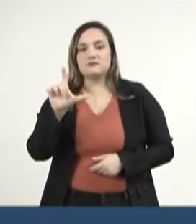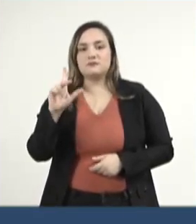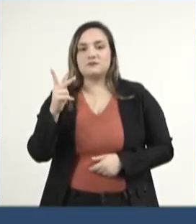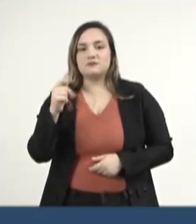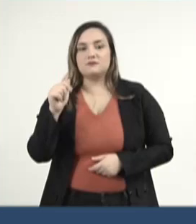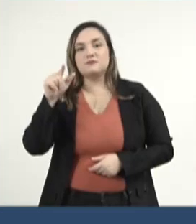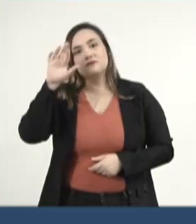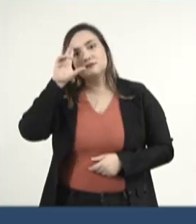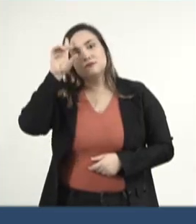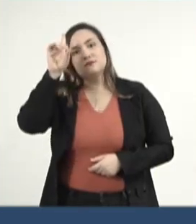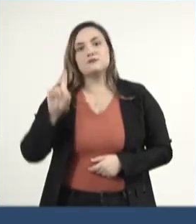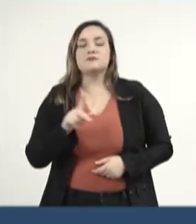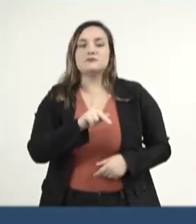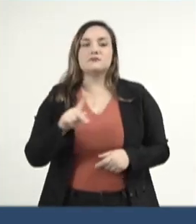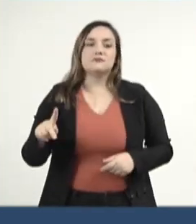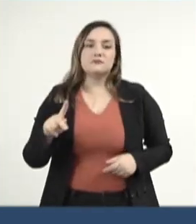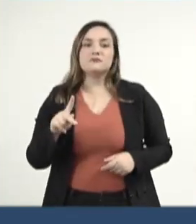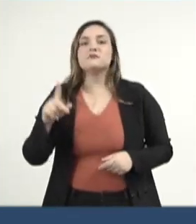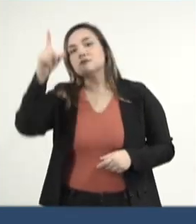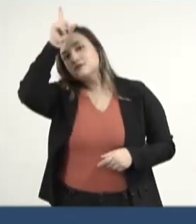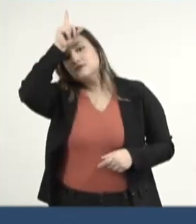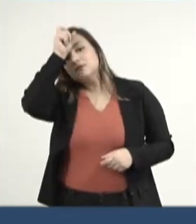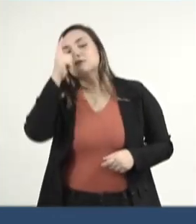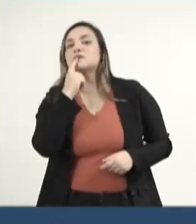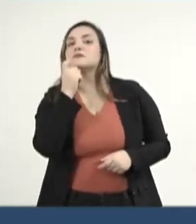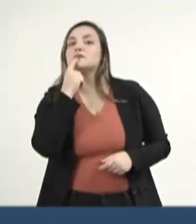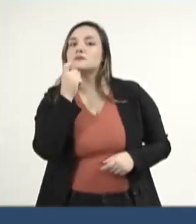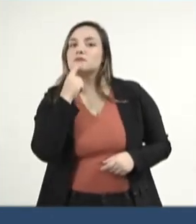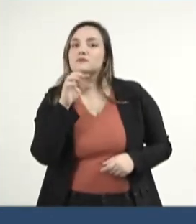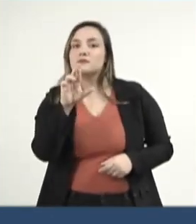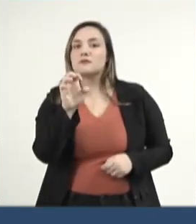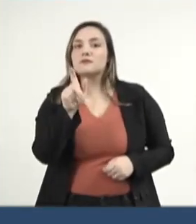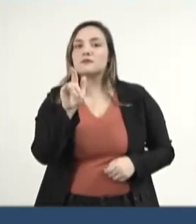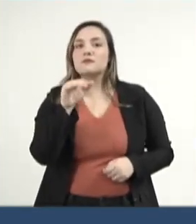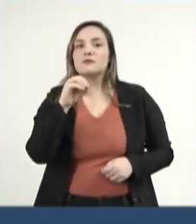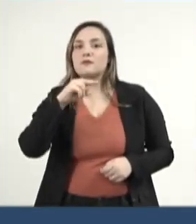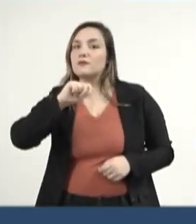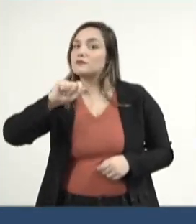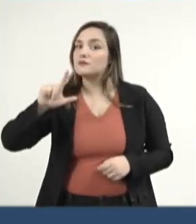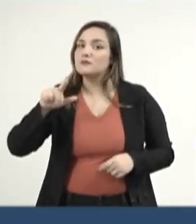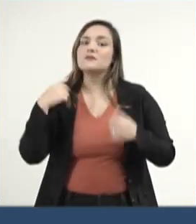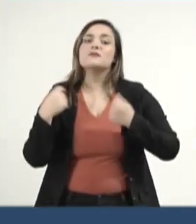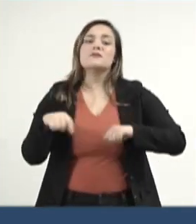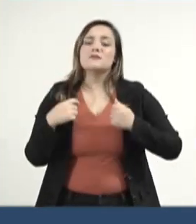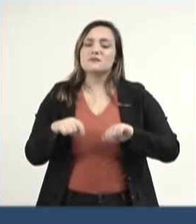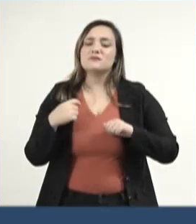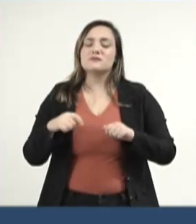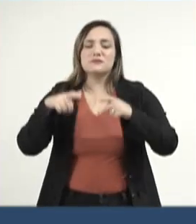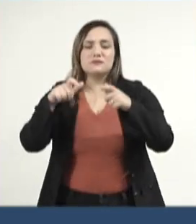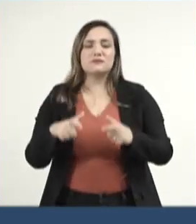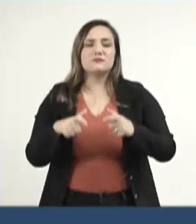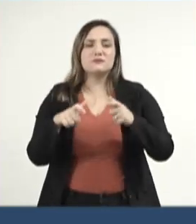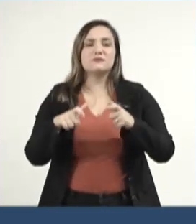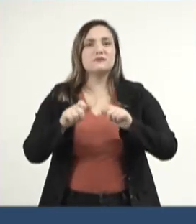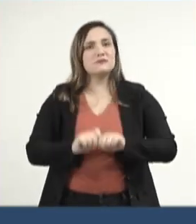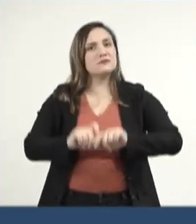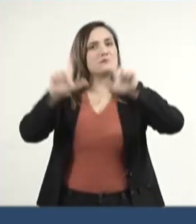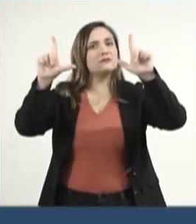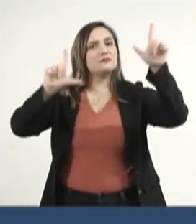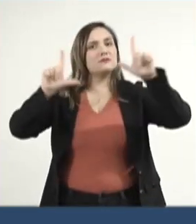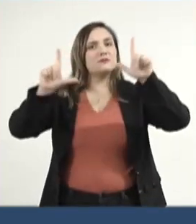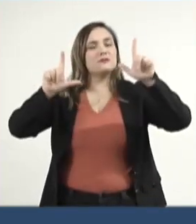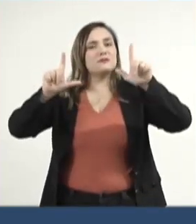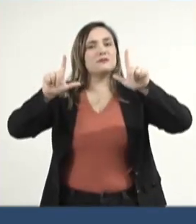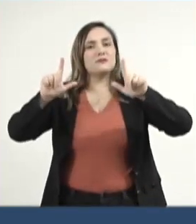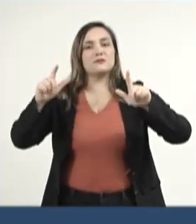do Hospital Regional de Mato Grosso do Sul, solicitando a climatização da sala de televisão coletiva do sexto andar